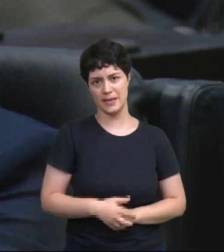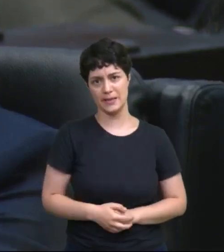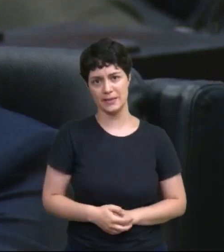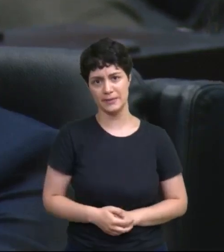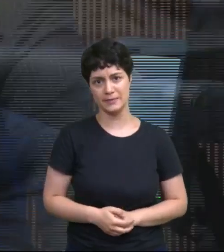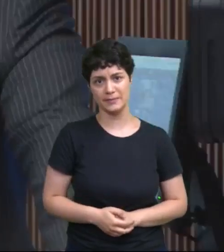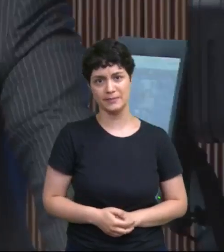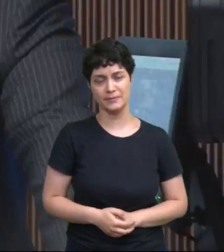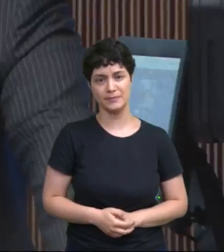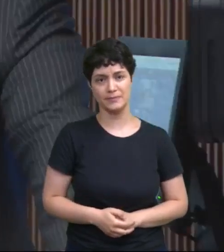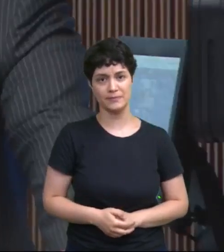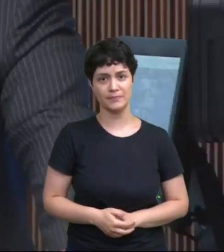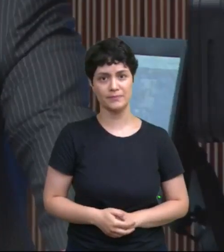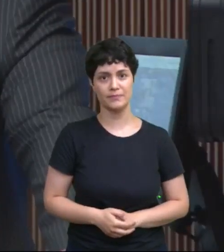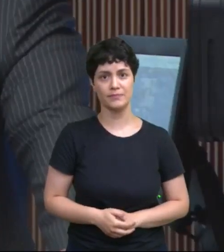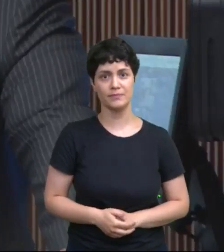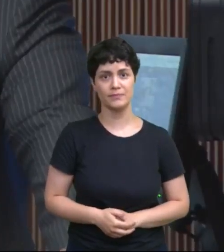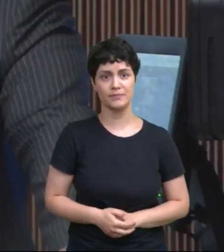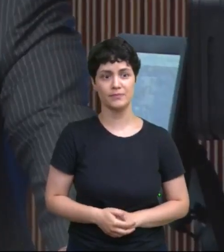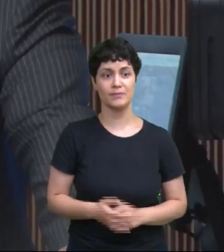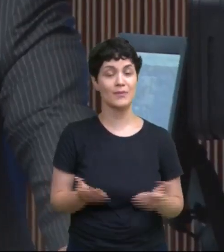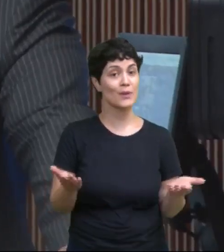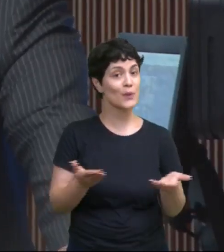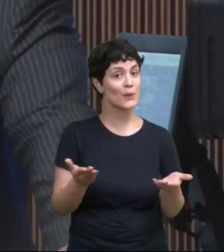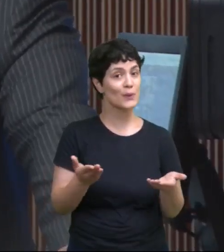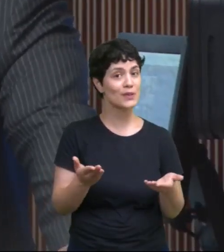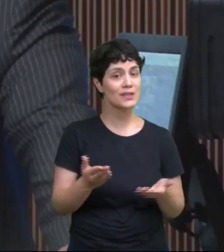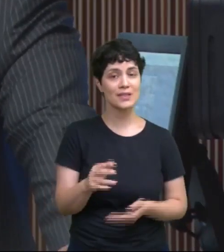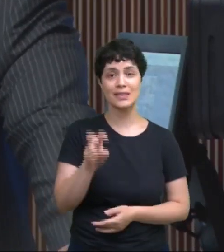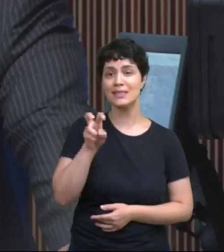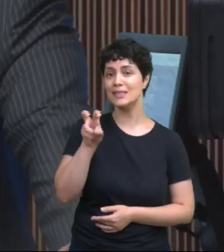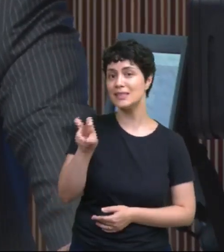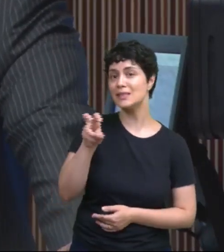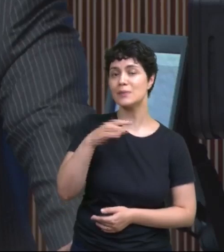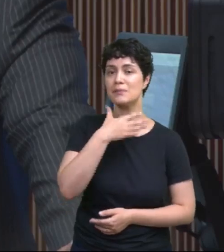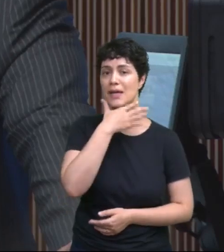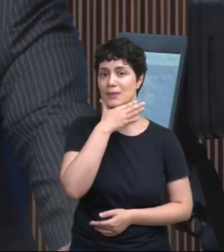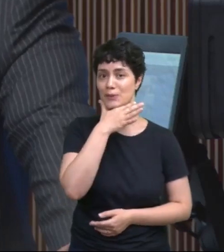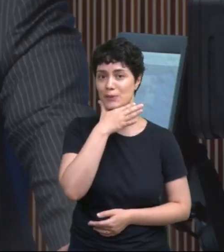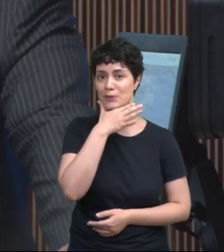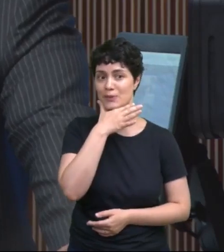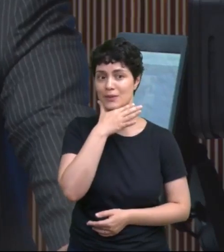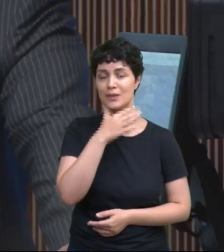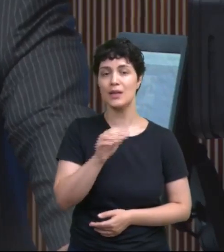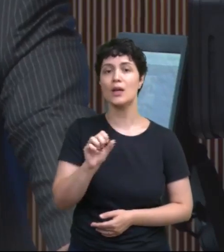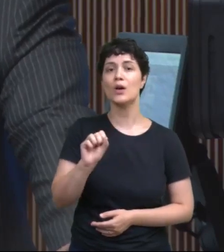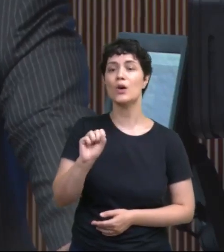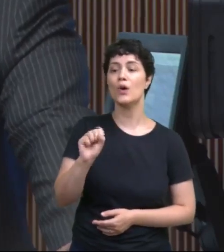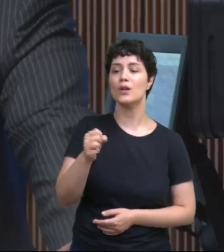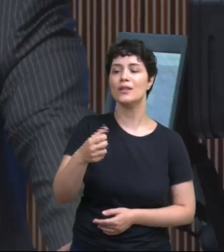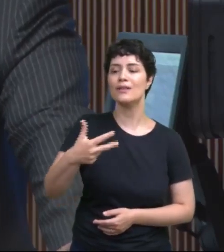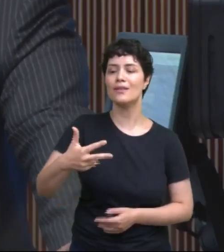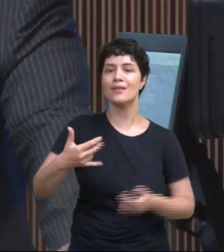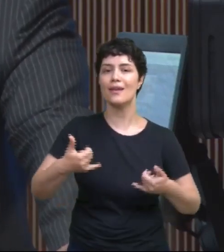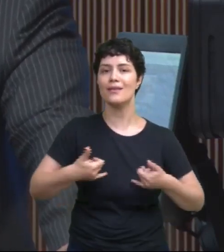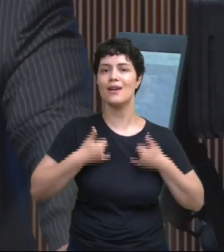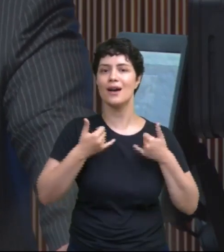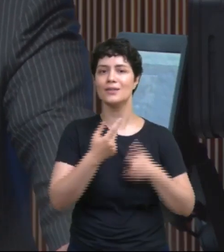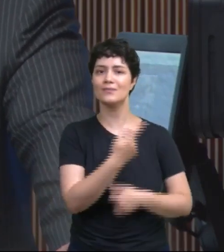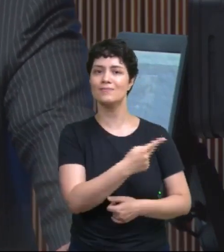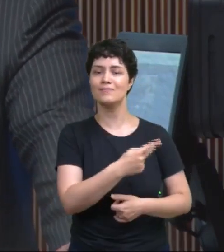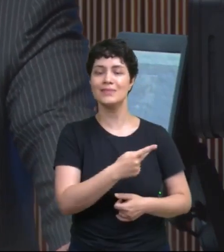E hoje, dia 5 de março, são 83 anos de história.